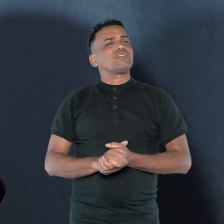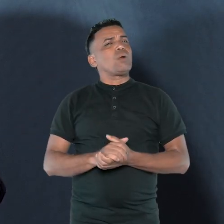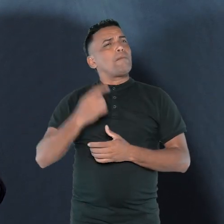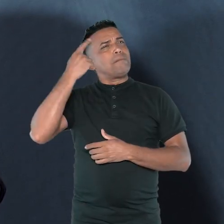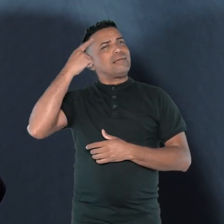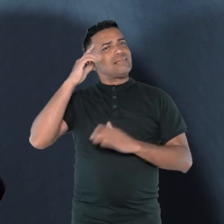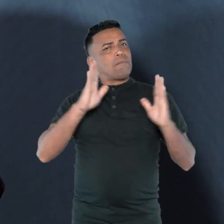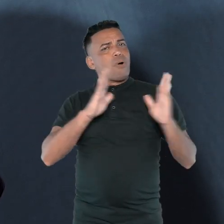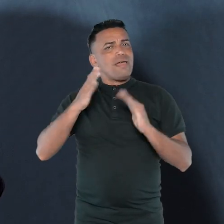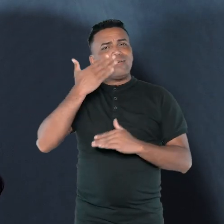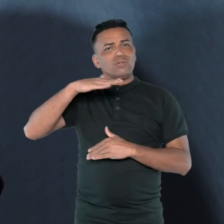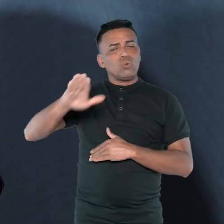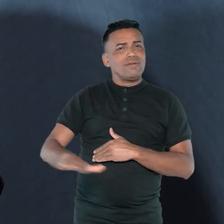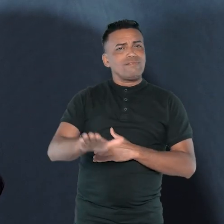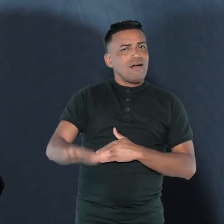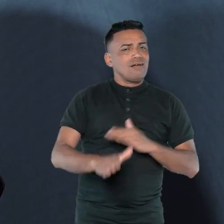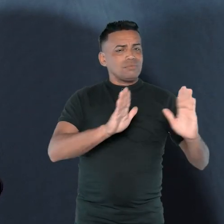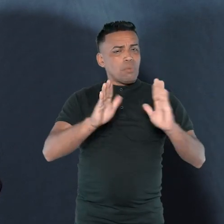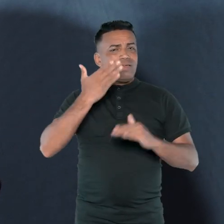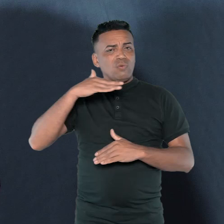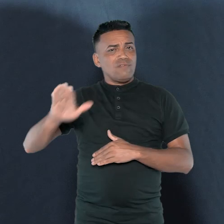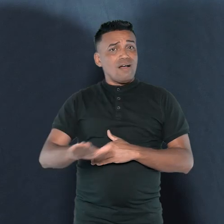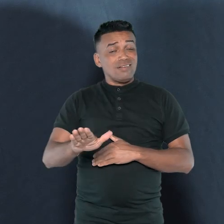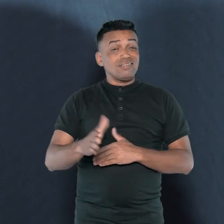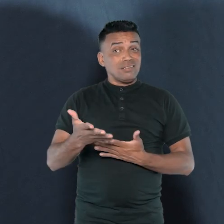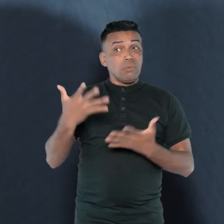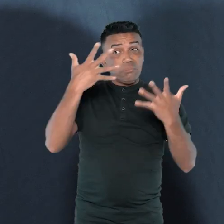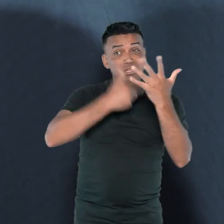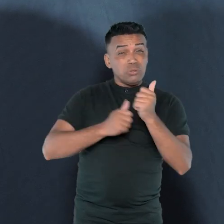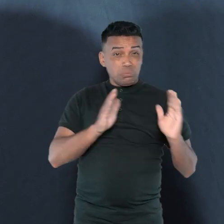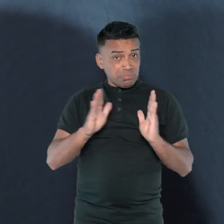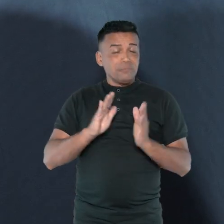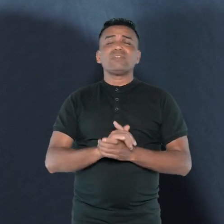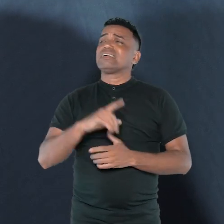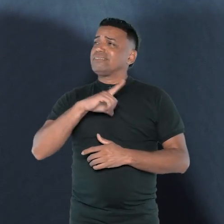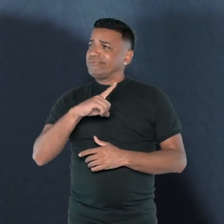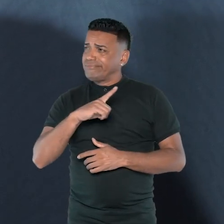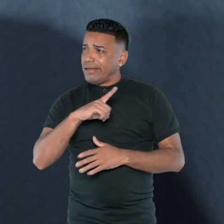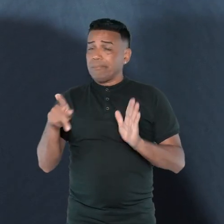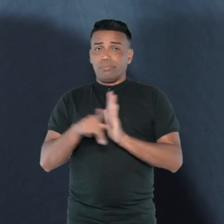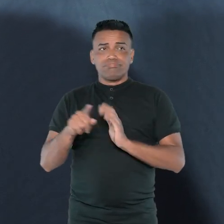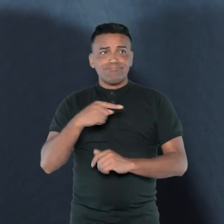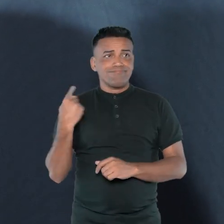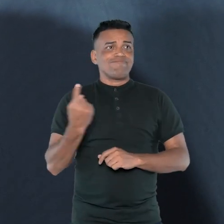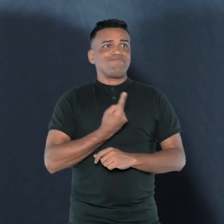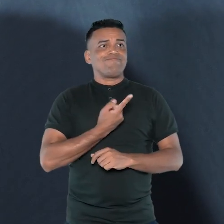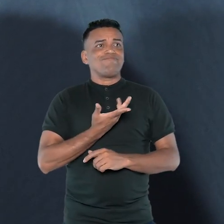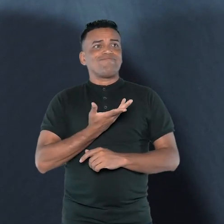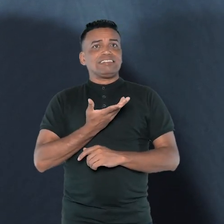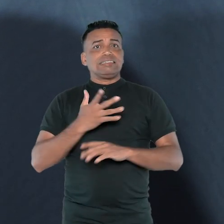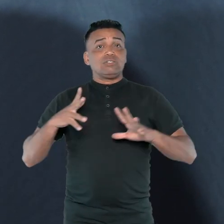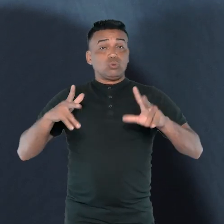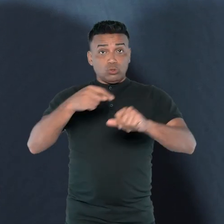e esse é um ponto do cuidado que eu acho muito bonito, é de pensar assim, bom, existe sim uma parte nossa,